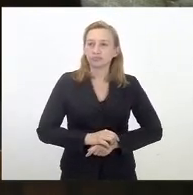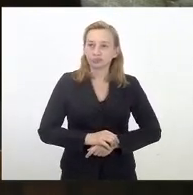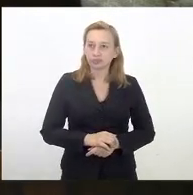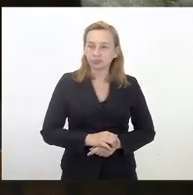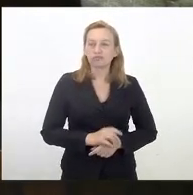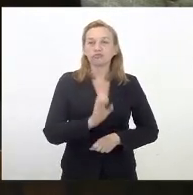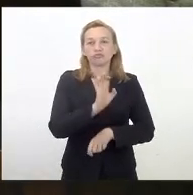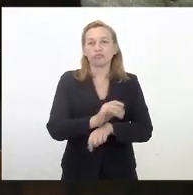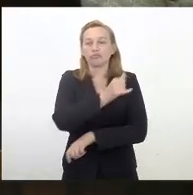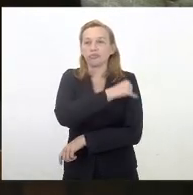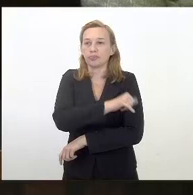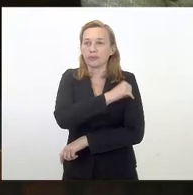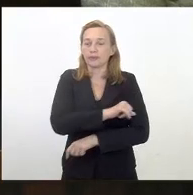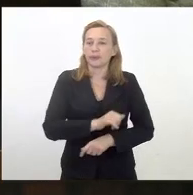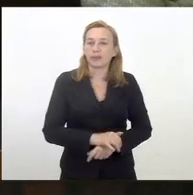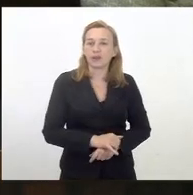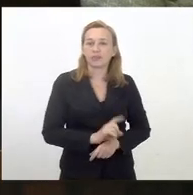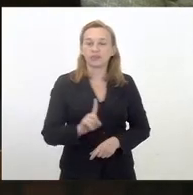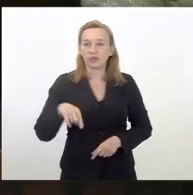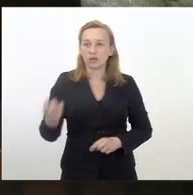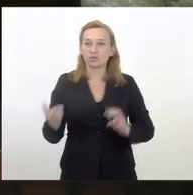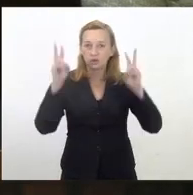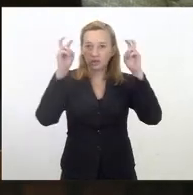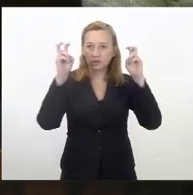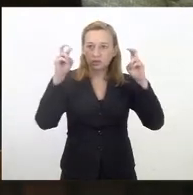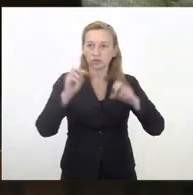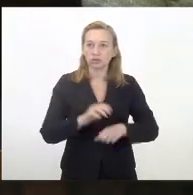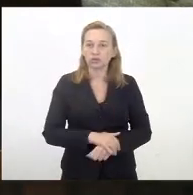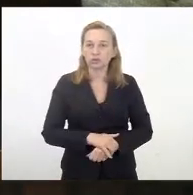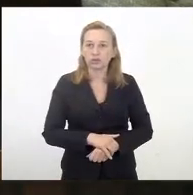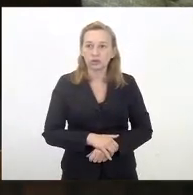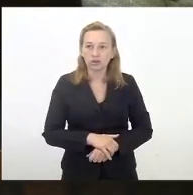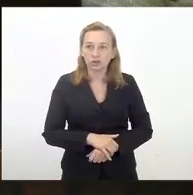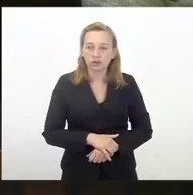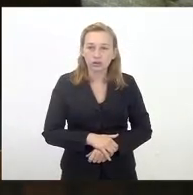e no estado do Rio de Janeiro e dá outras providências